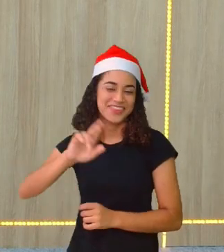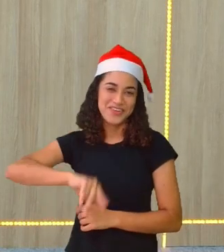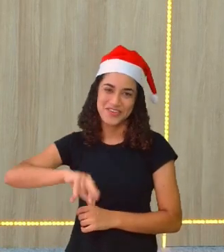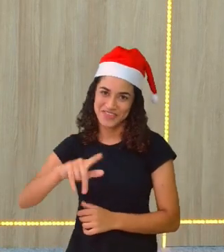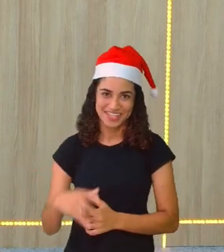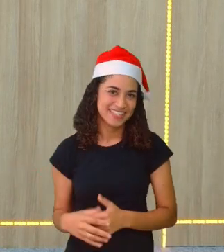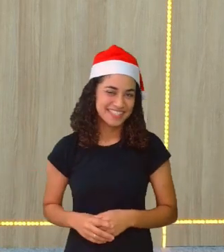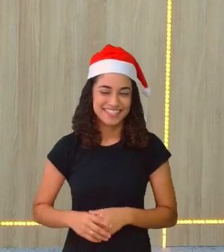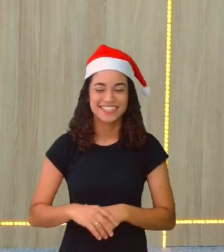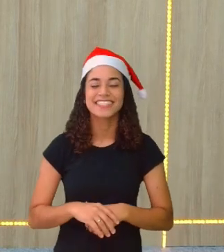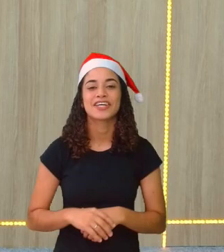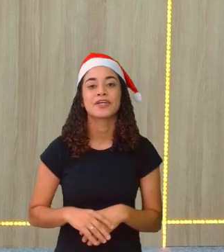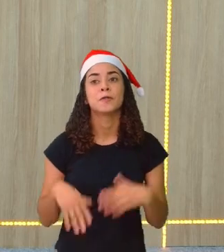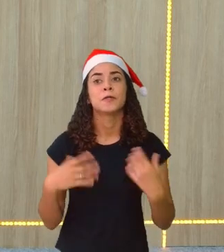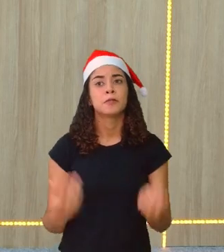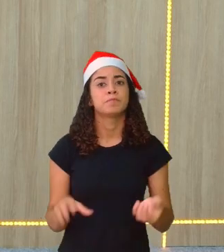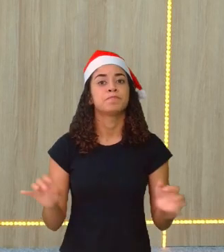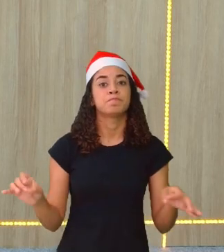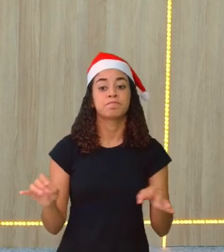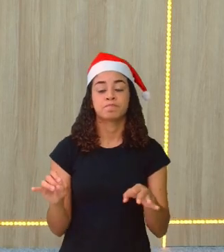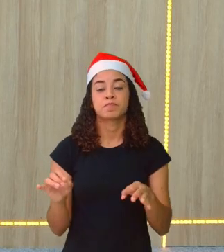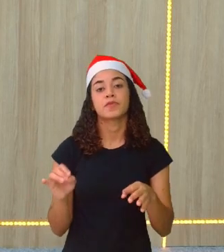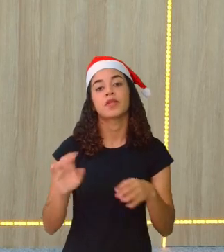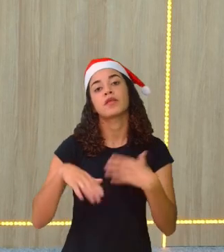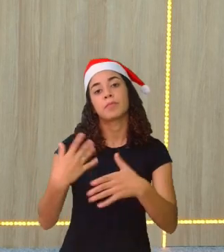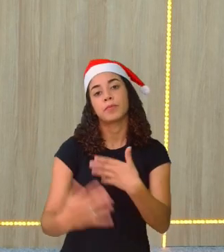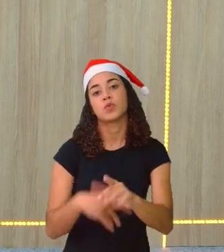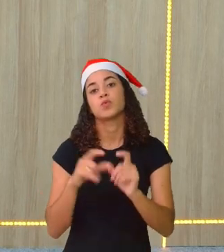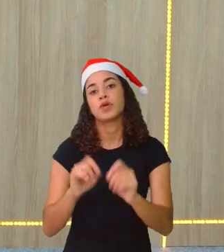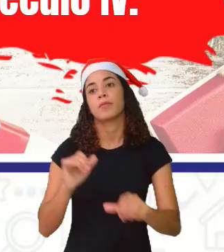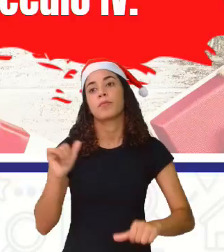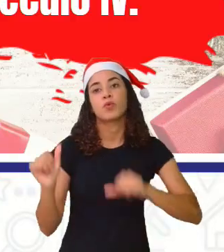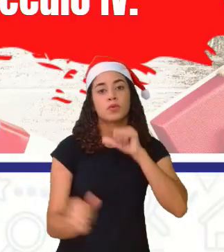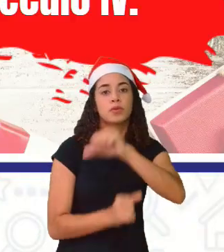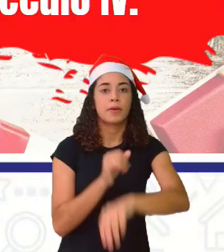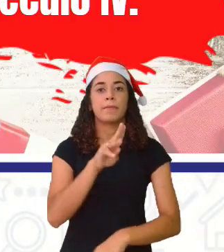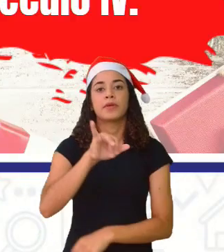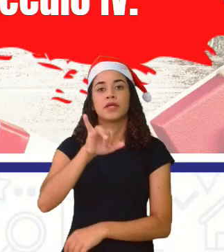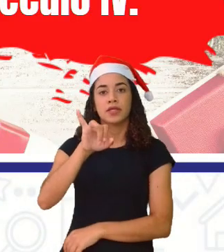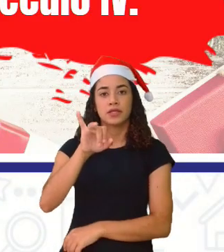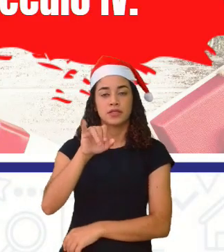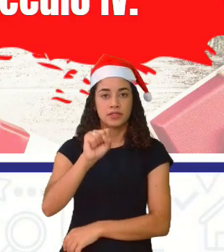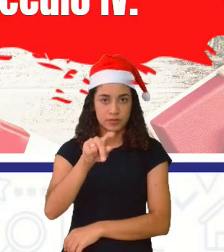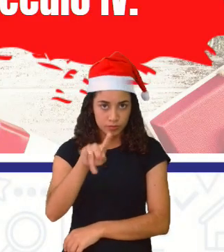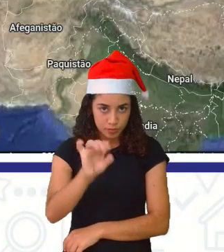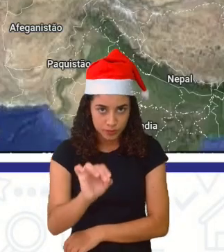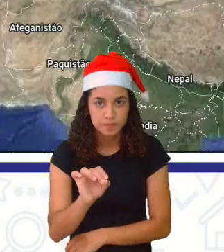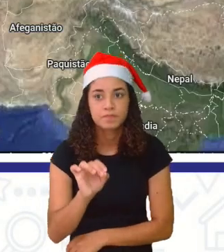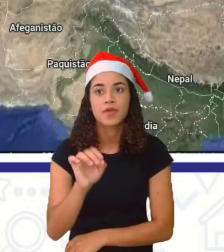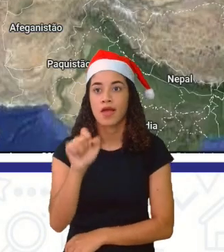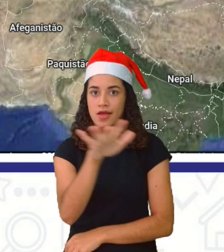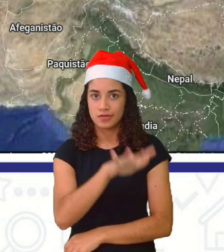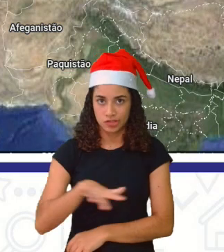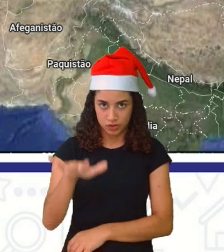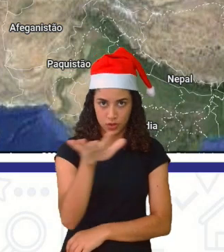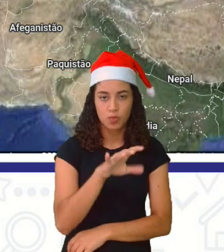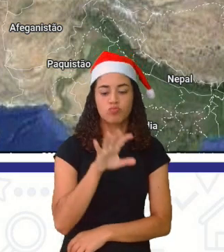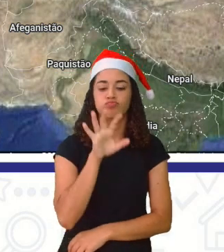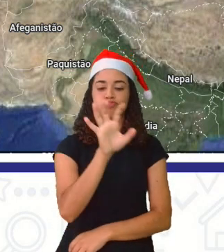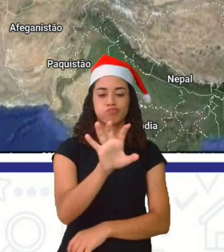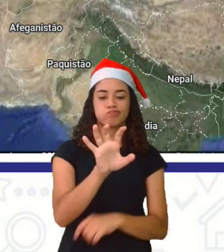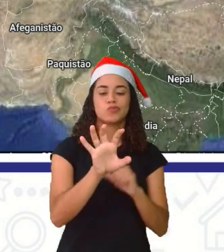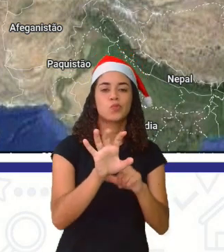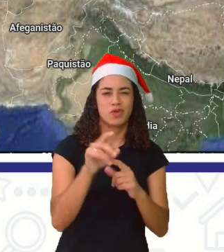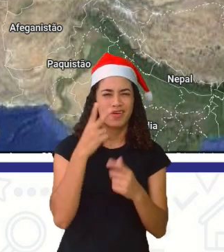ó, ele terminou sendo aí, ó, bispo nessa cidade, né, nessa região. Então, ó,